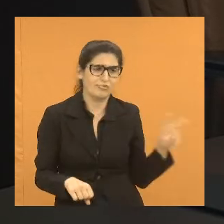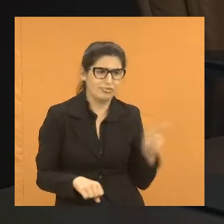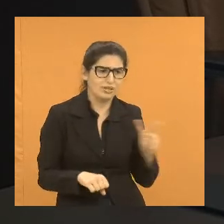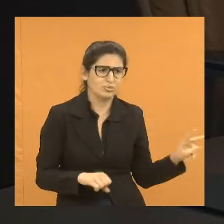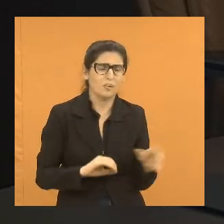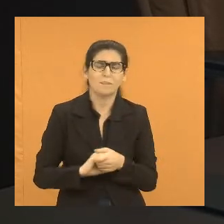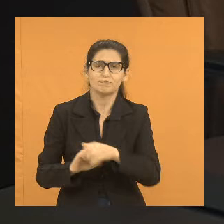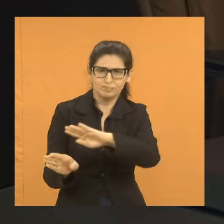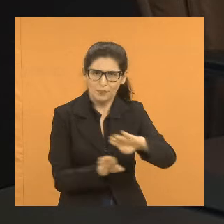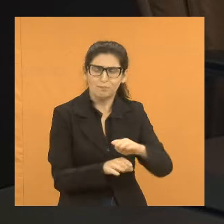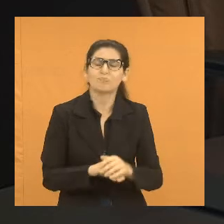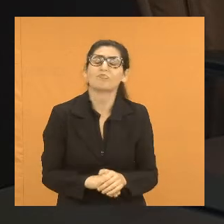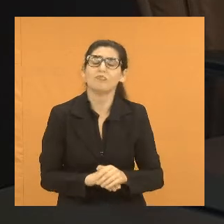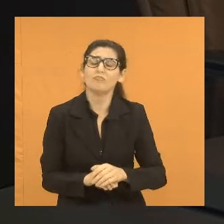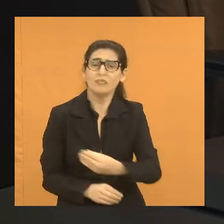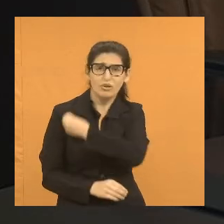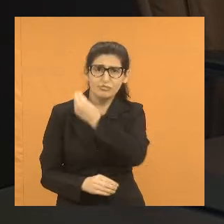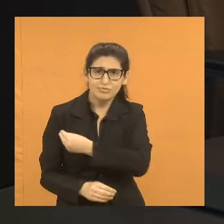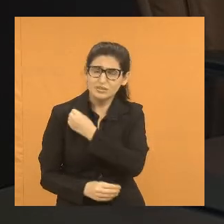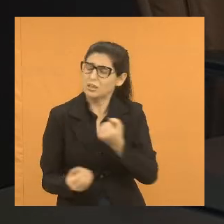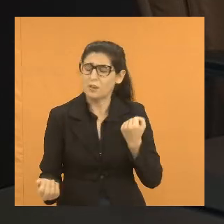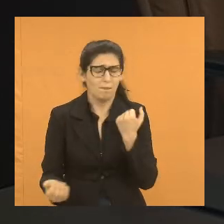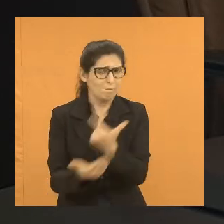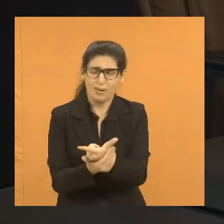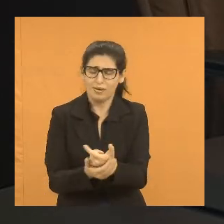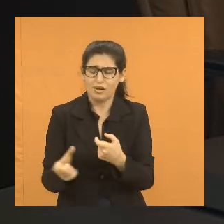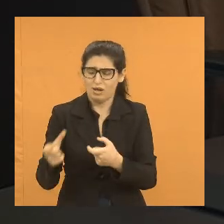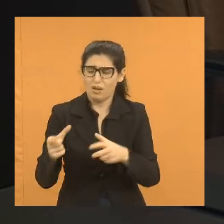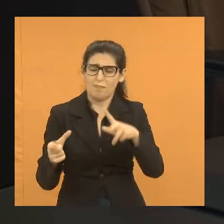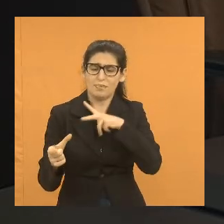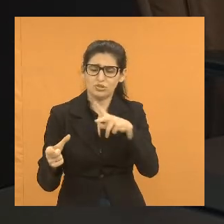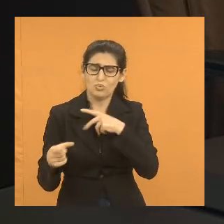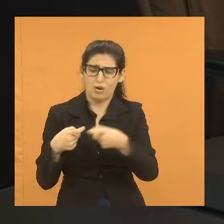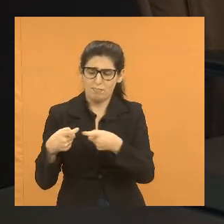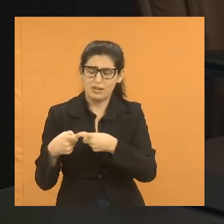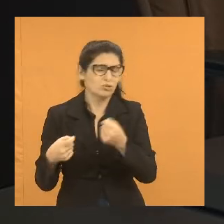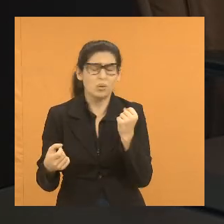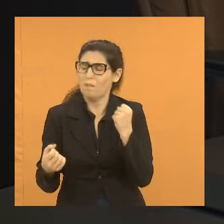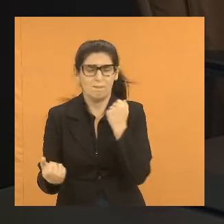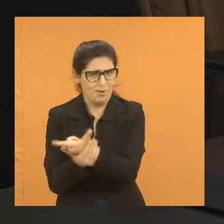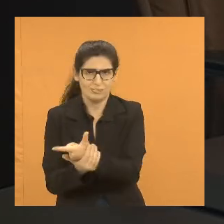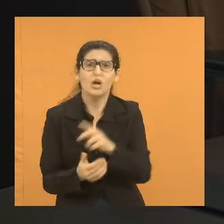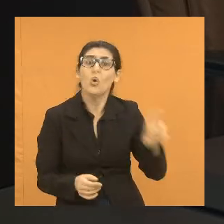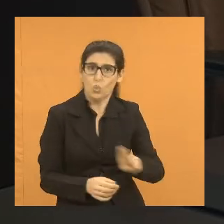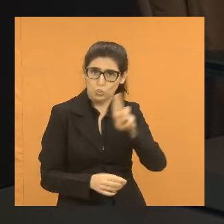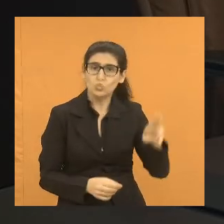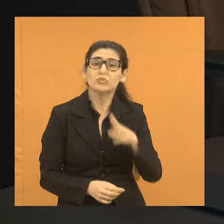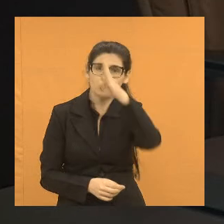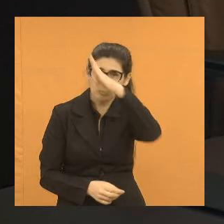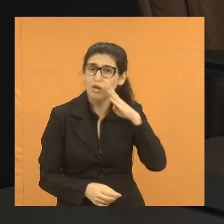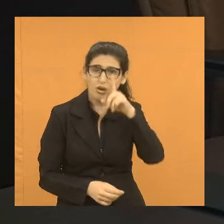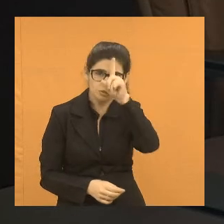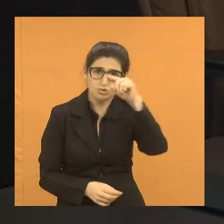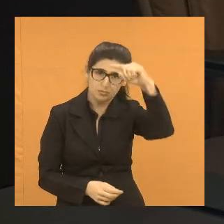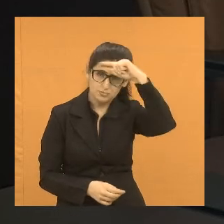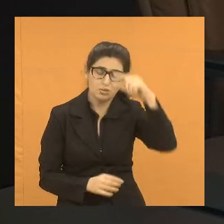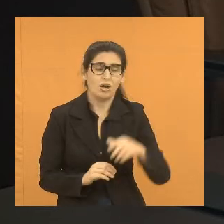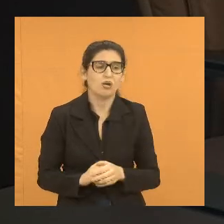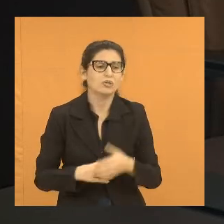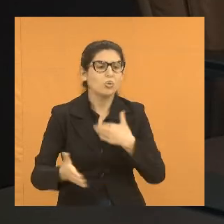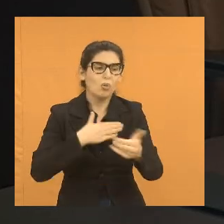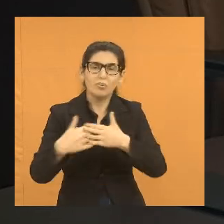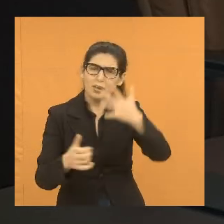pago convênio, e também estou junto com a população da cidade de Jacareí, e aonde que chamar eu estou